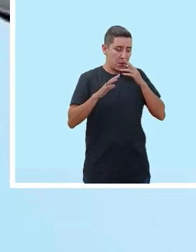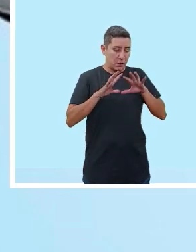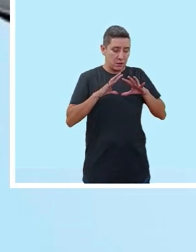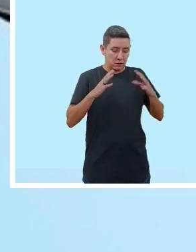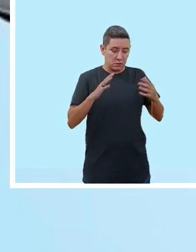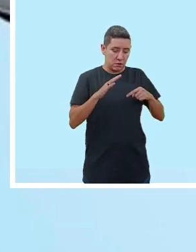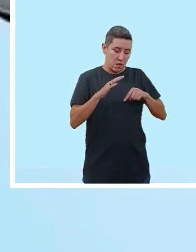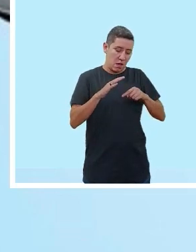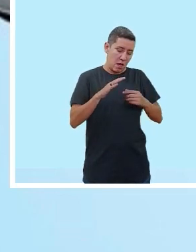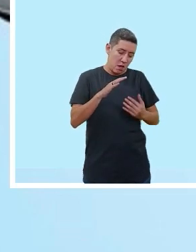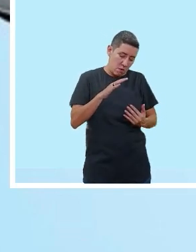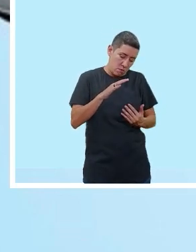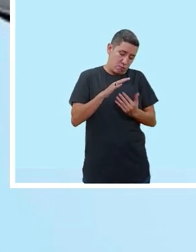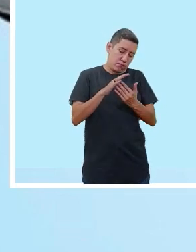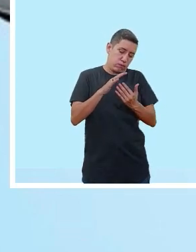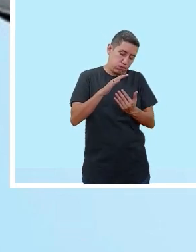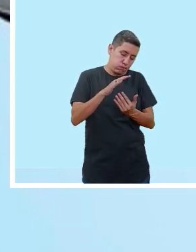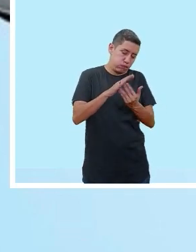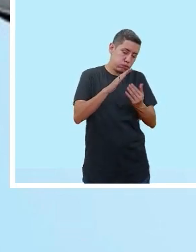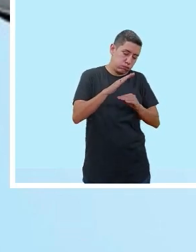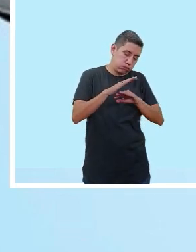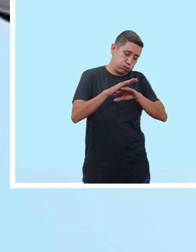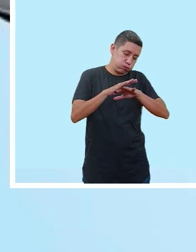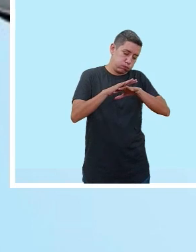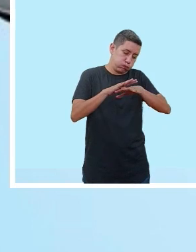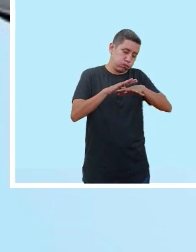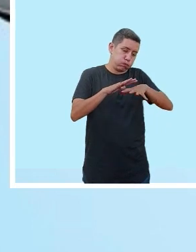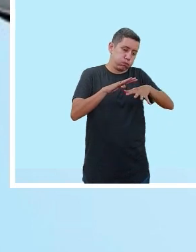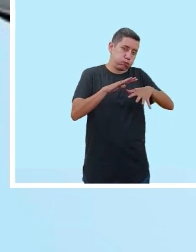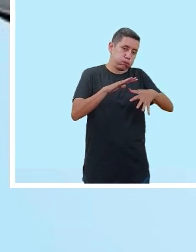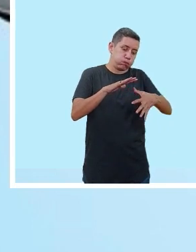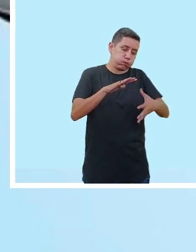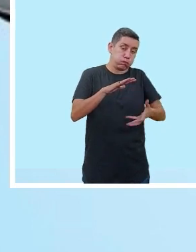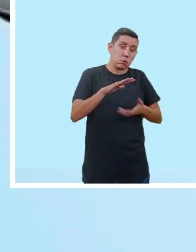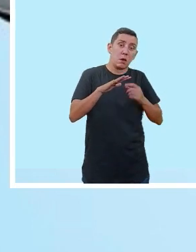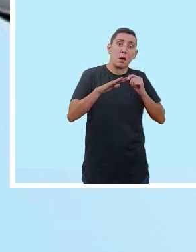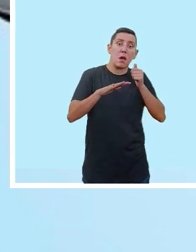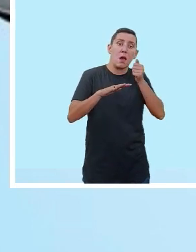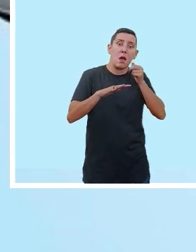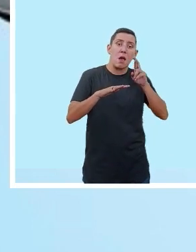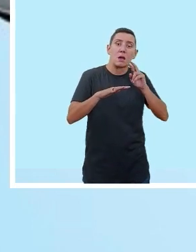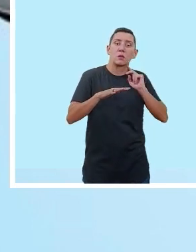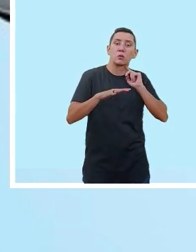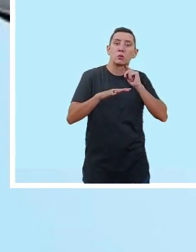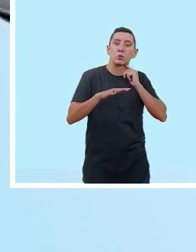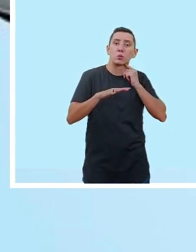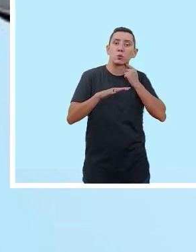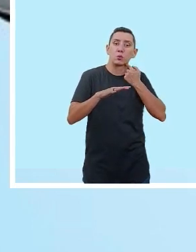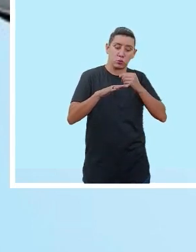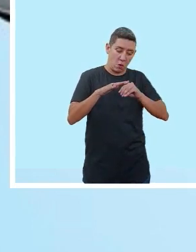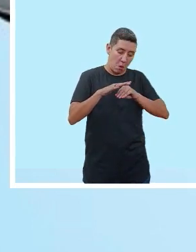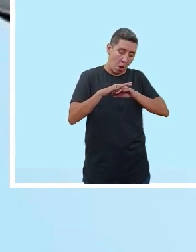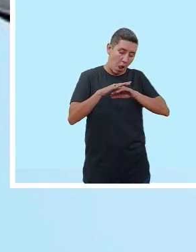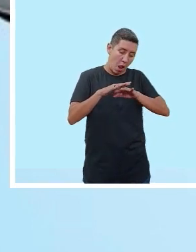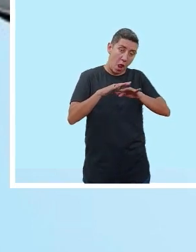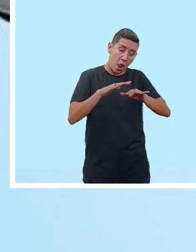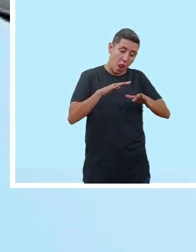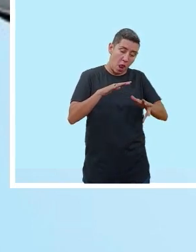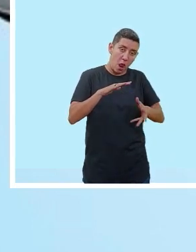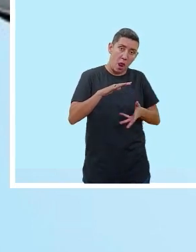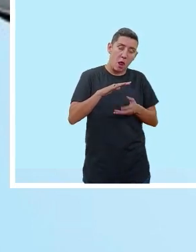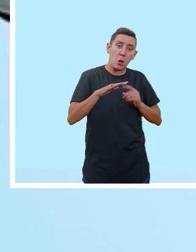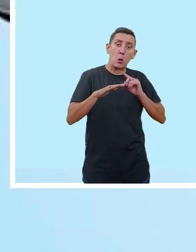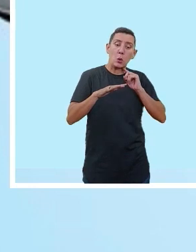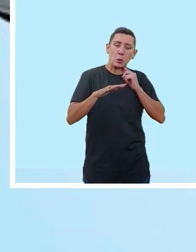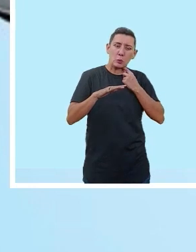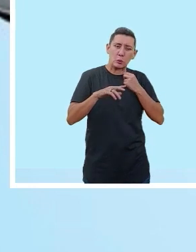planeta de forma gradual, porque quanto mais gases você tem na atmosfera, maior é a quantidade de calor